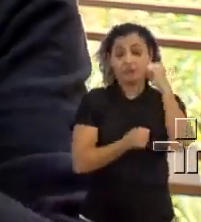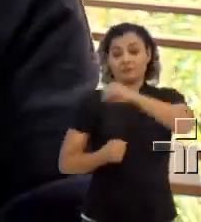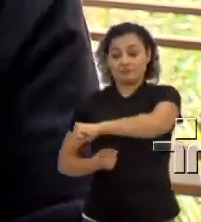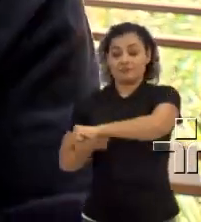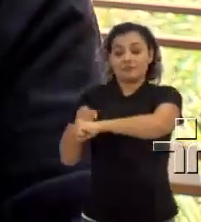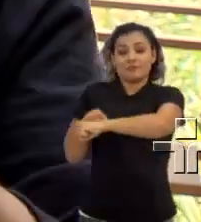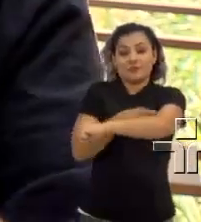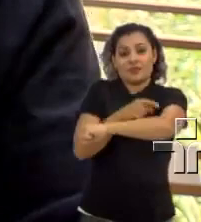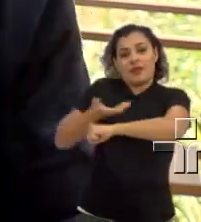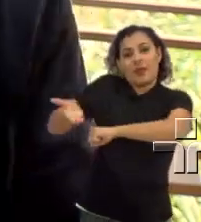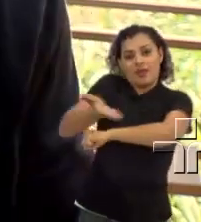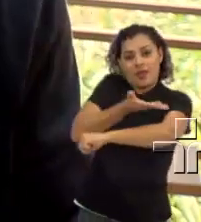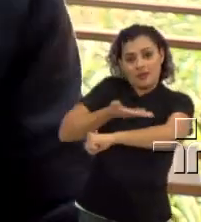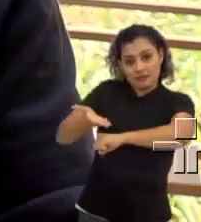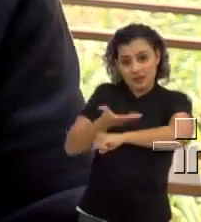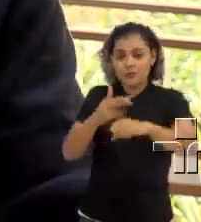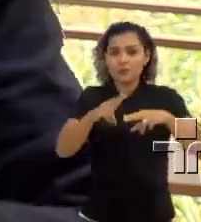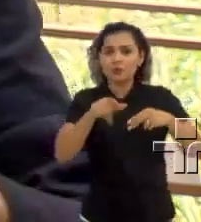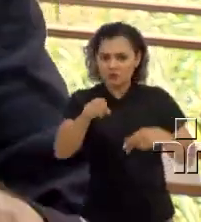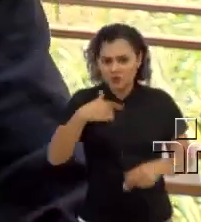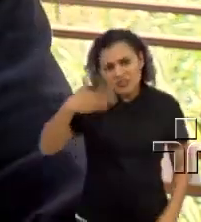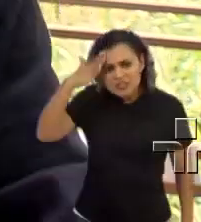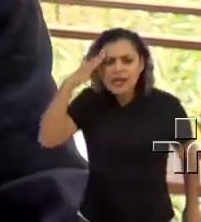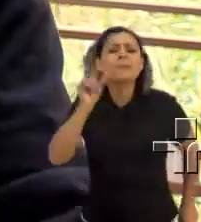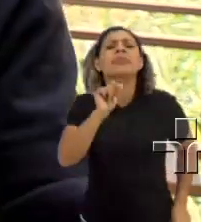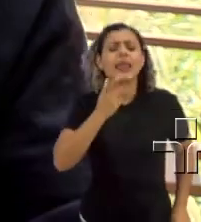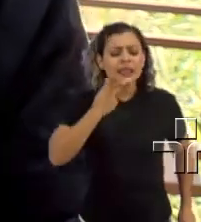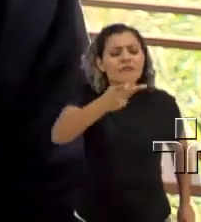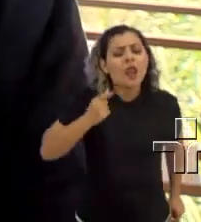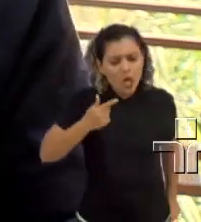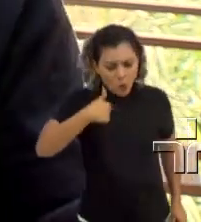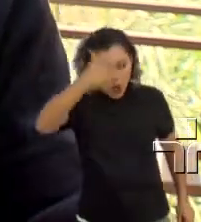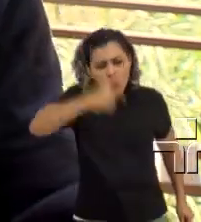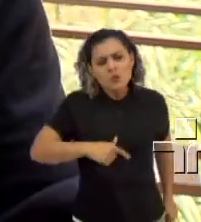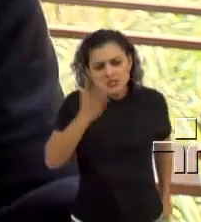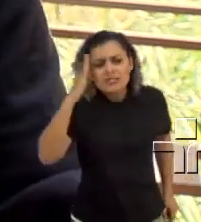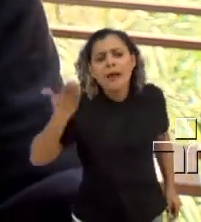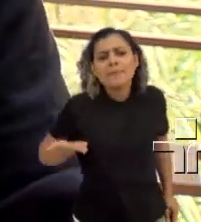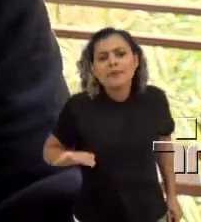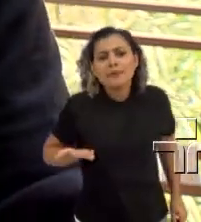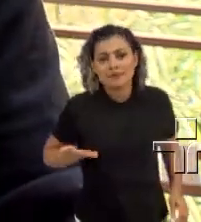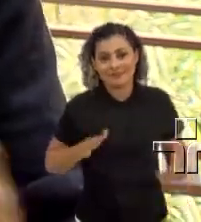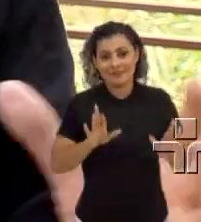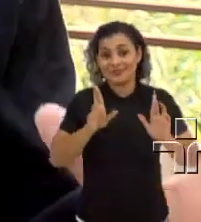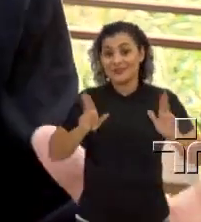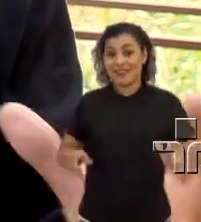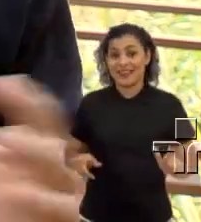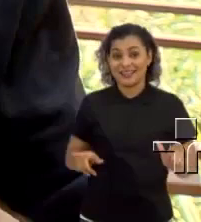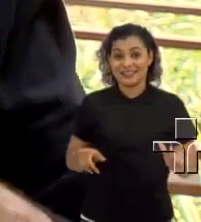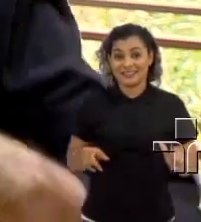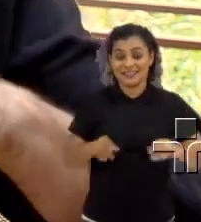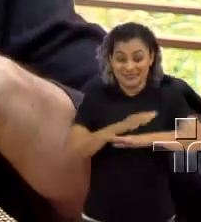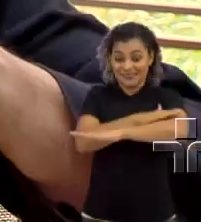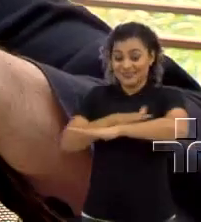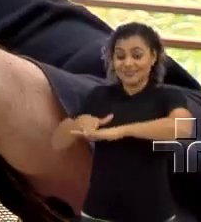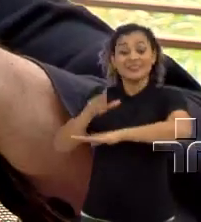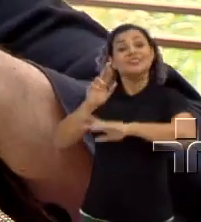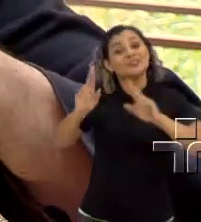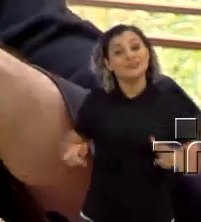tinha um sabe com quem você está falando, ou manda quem pode, obedece quem tem juízo, né? E eles não,